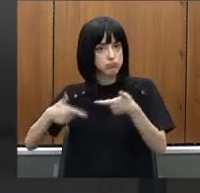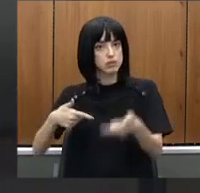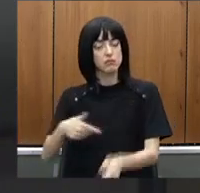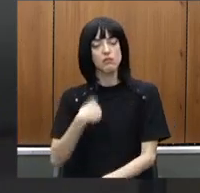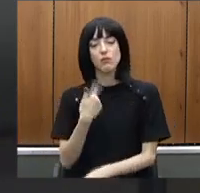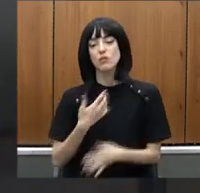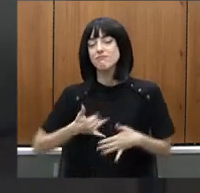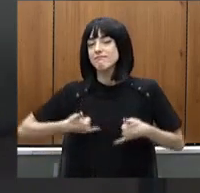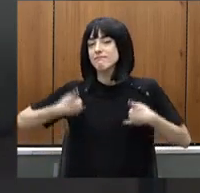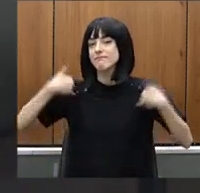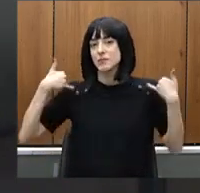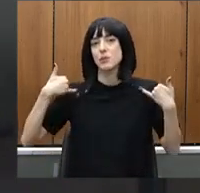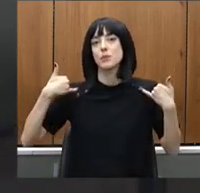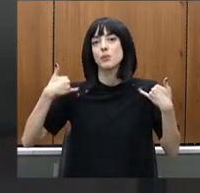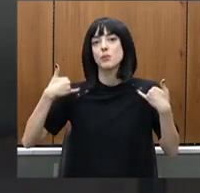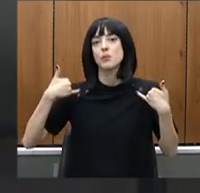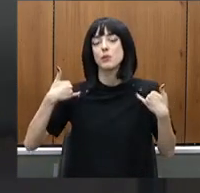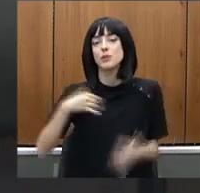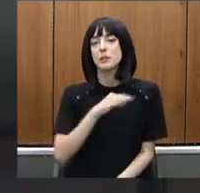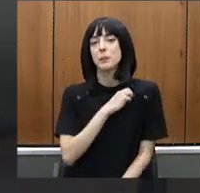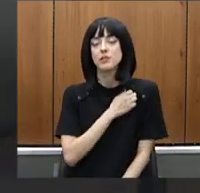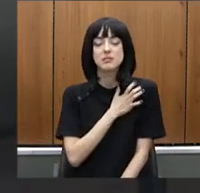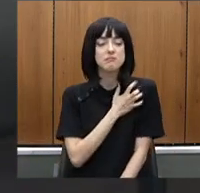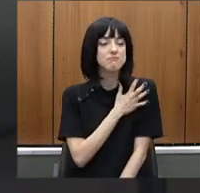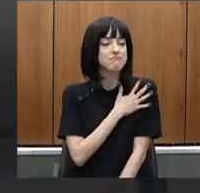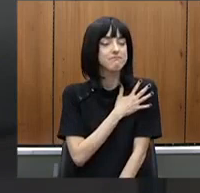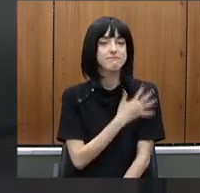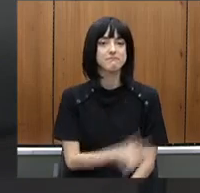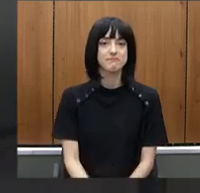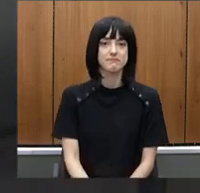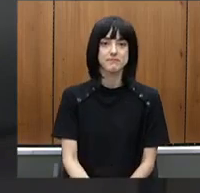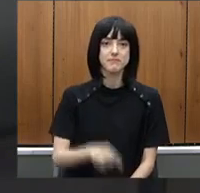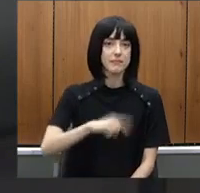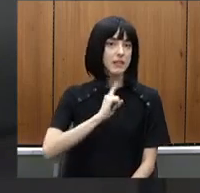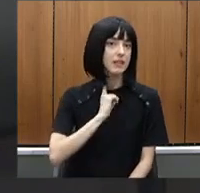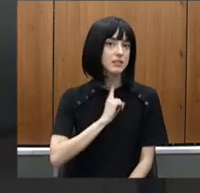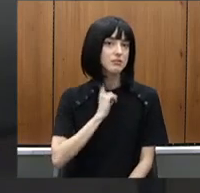na nossa gloriosa Polícia Militar impressionantes